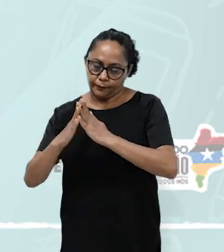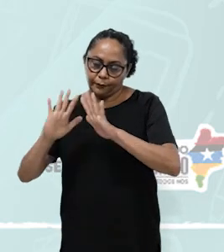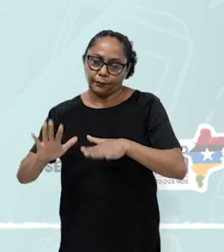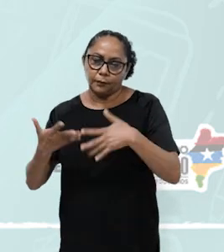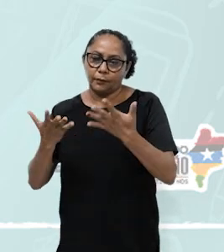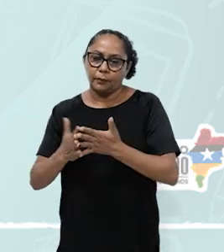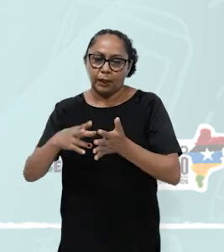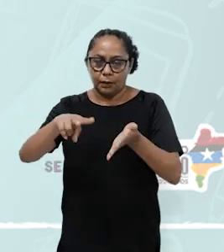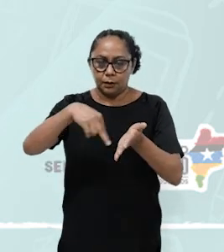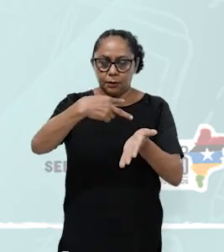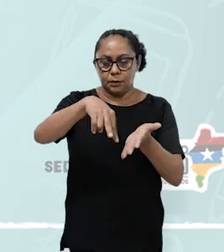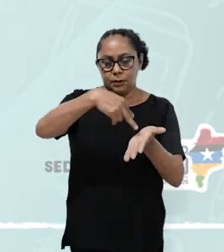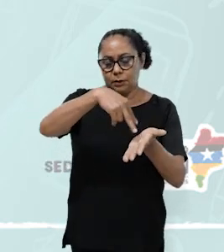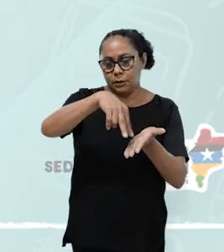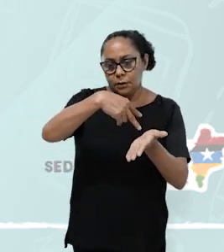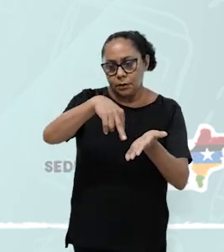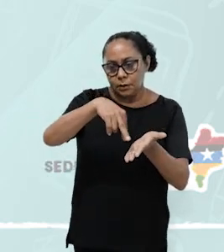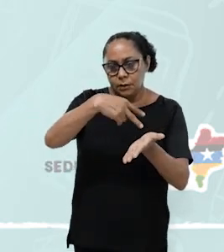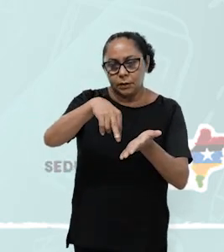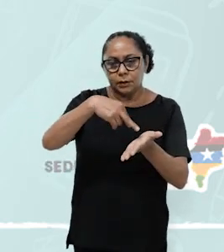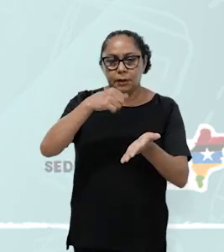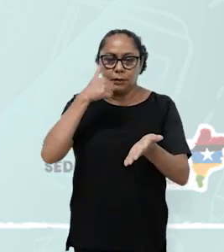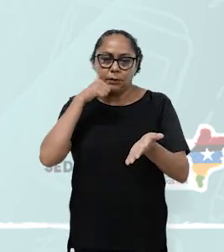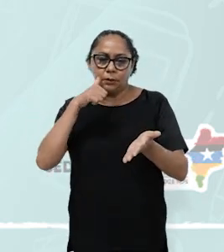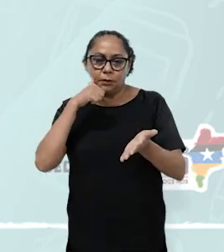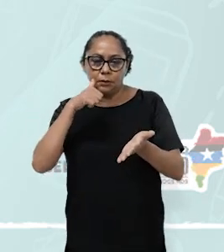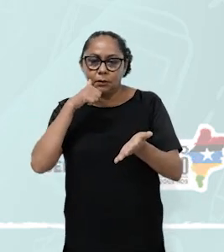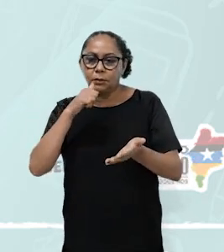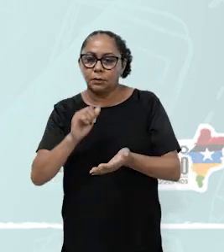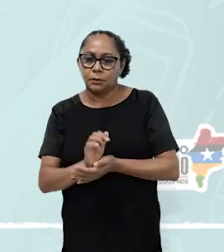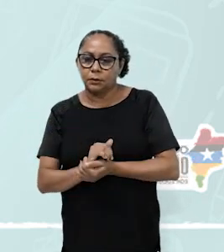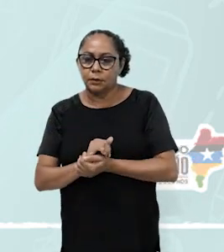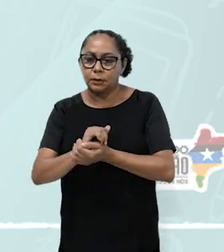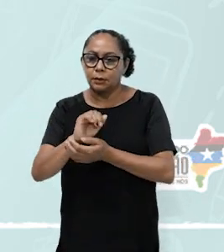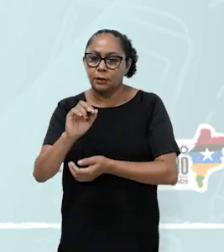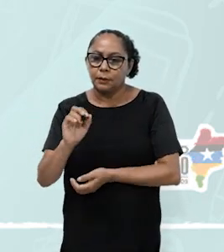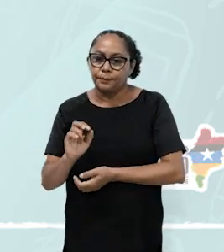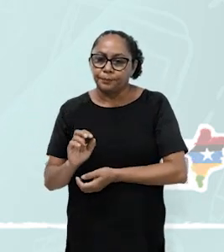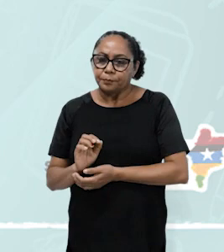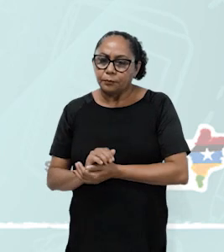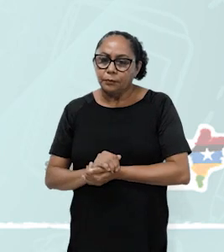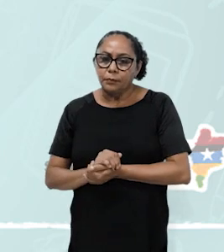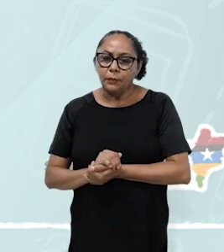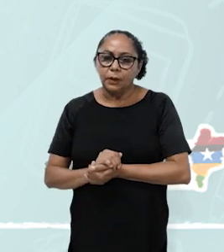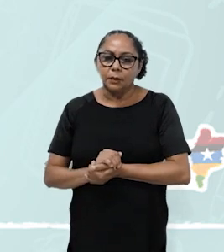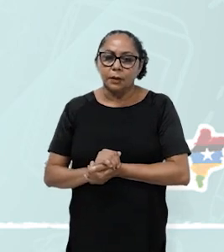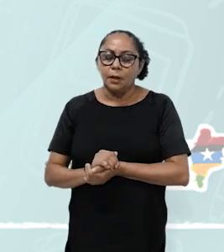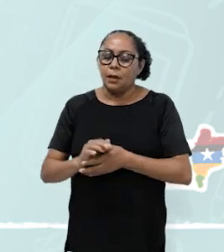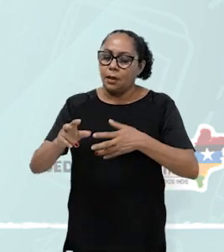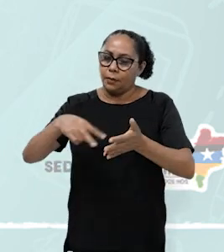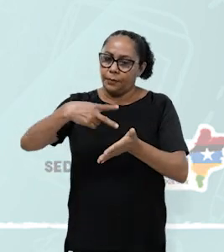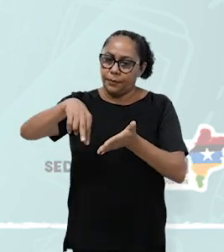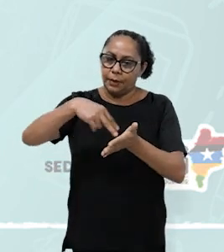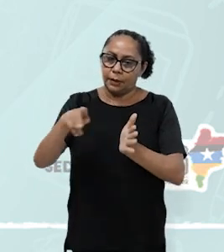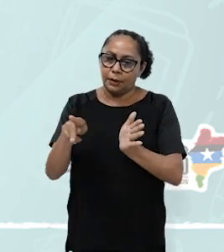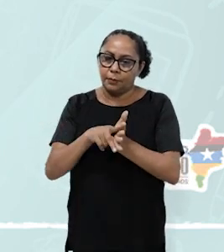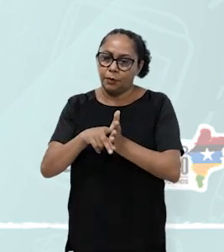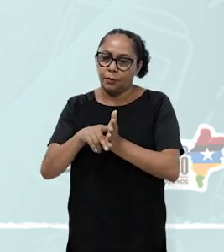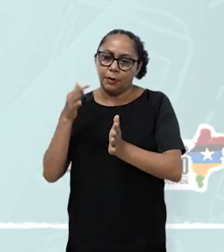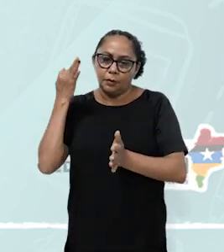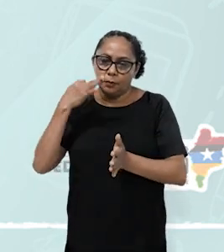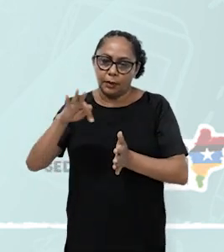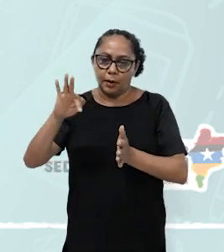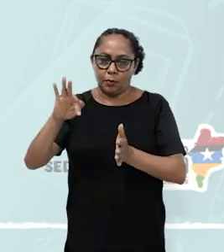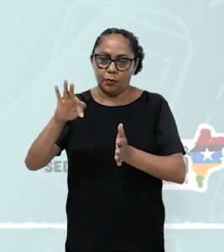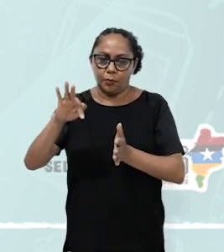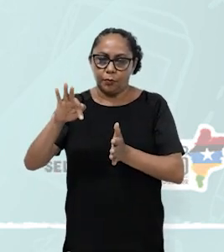Dançarinas do Moulin Rouge, dançarina de Cancan. Quem não conhece o Cancan, é uma dança francesa do final do século XIX, né, que brinca com